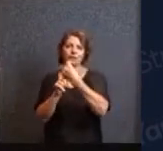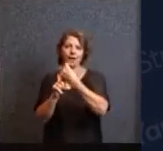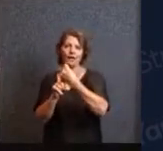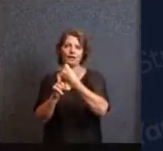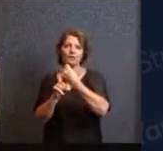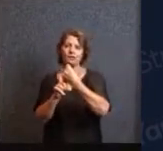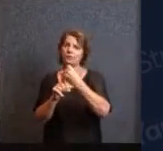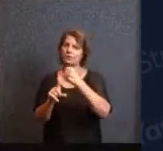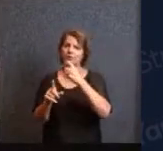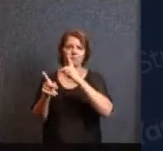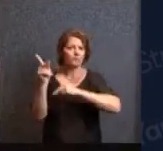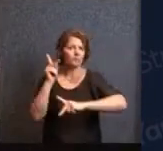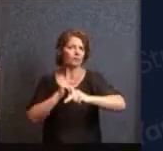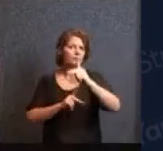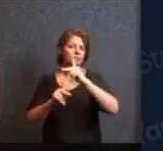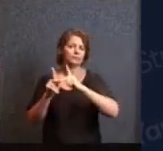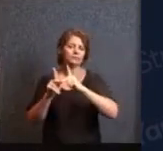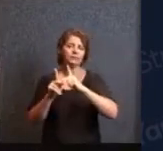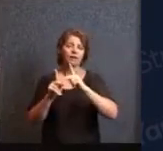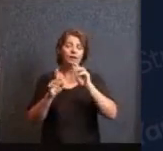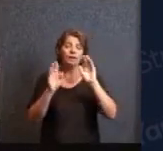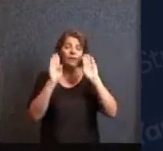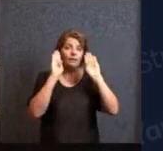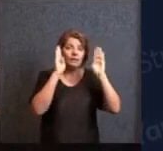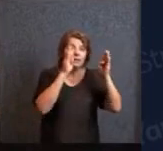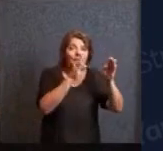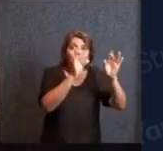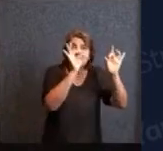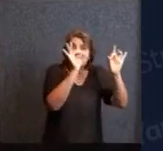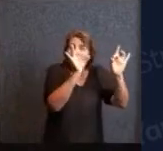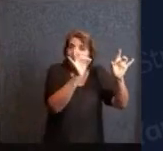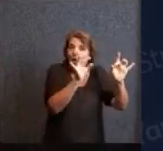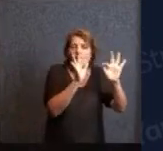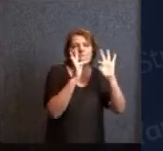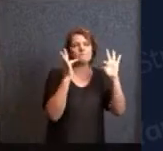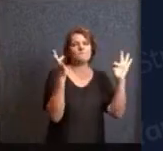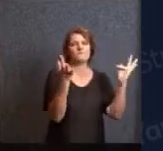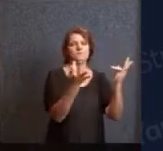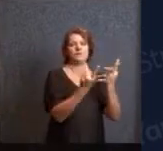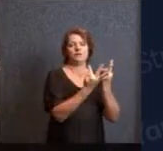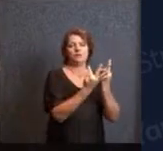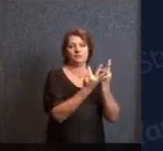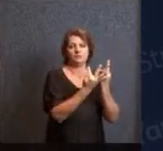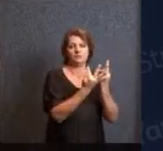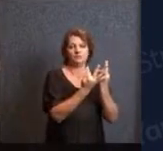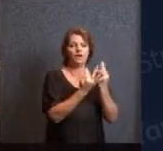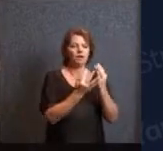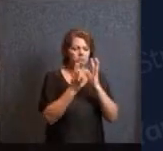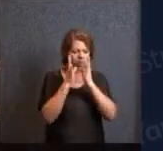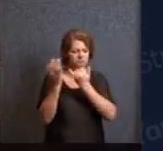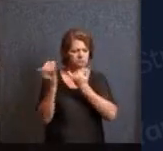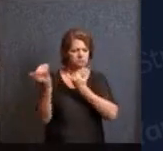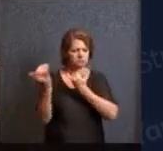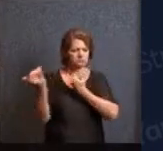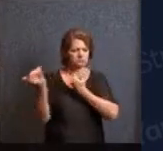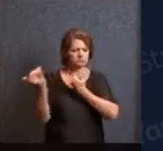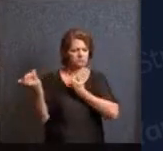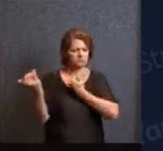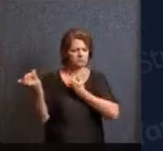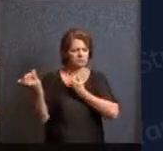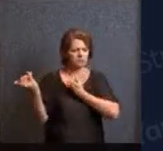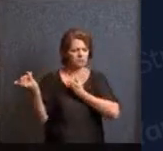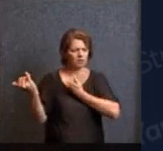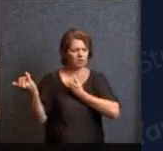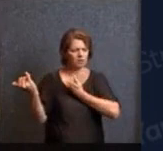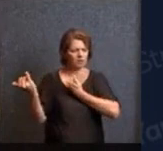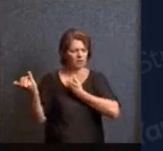todo, mas especialmente com as famílias. E eu fiquei muito feliz ao ouvir aqui que dentro desse processo de jornada,